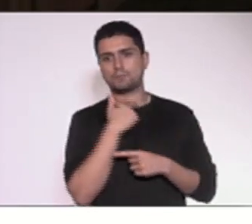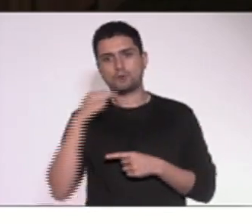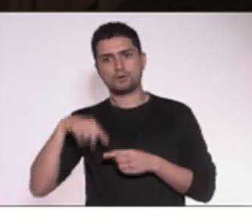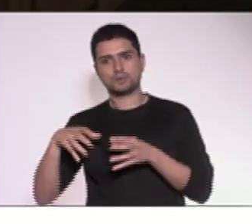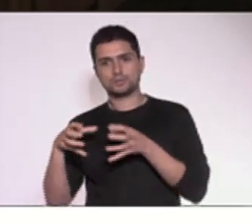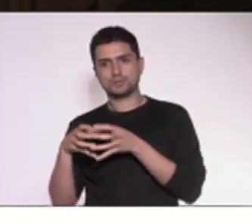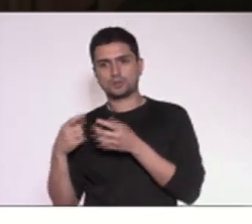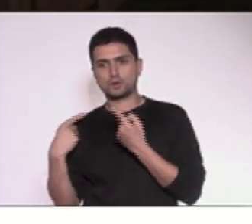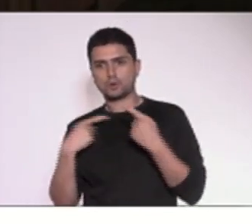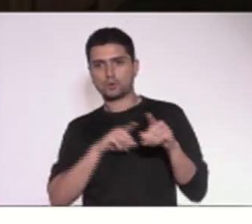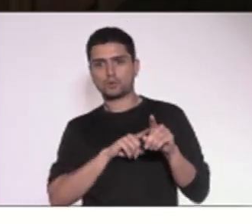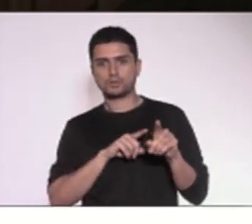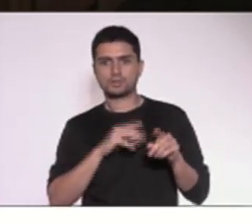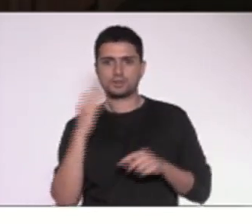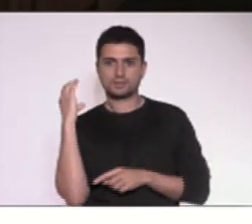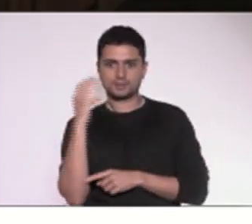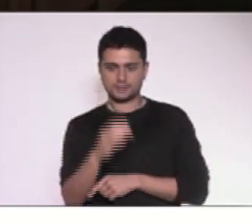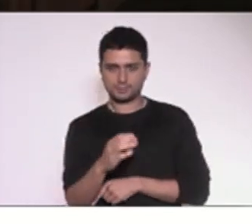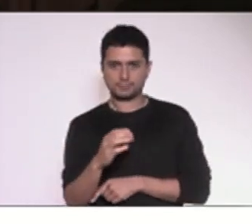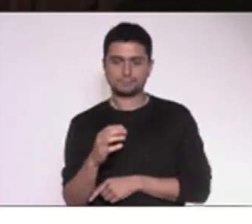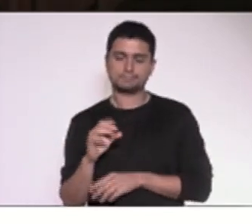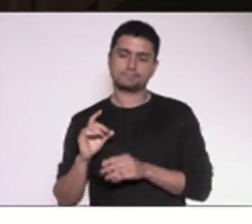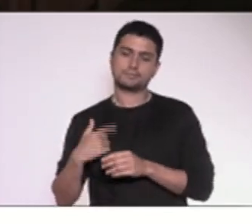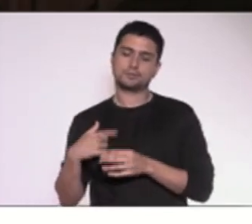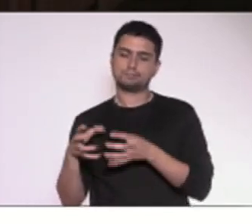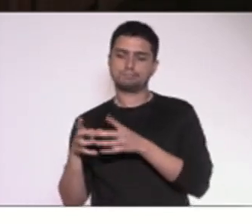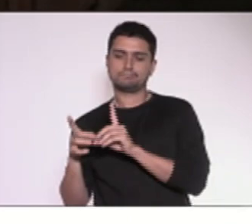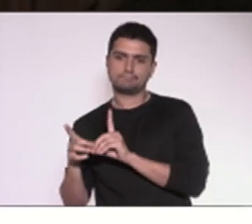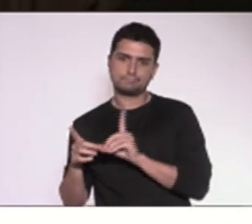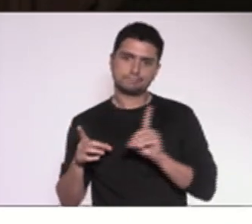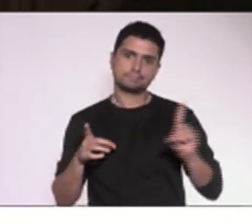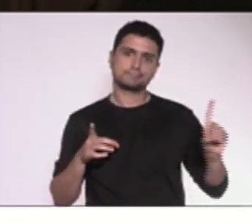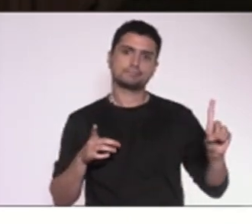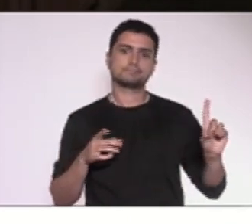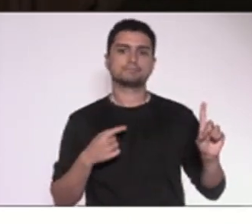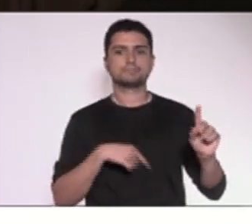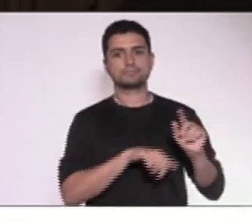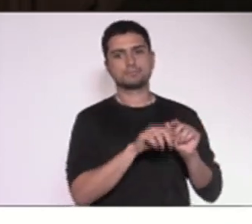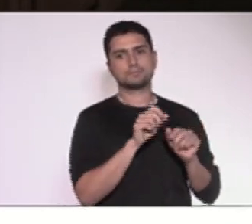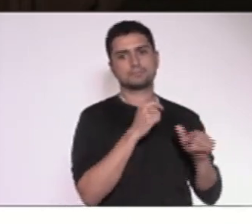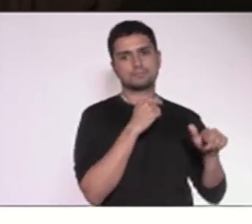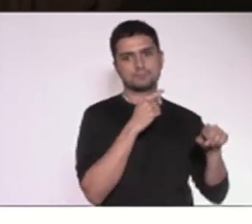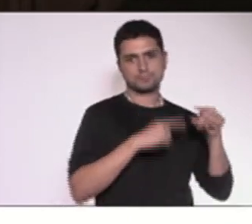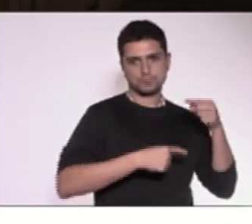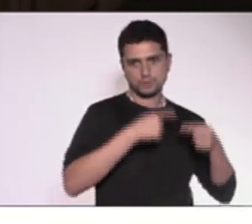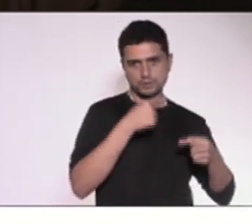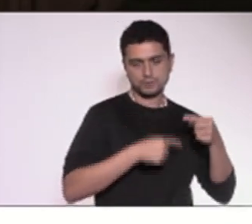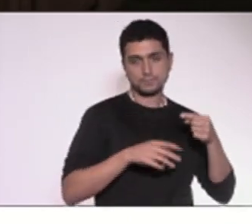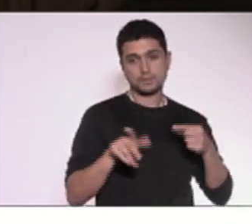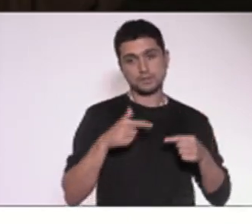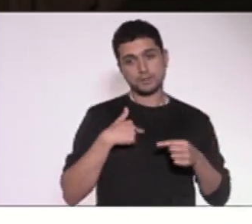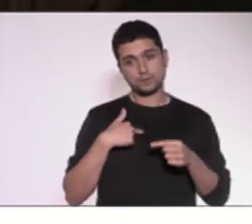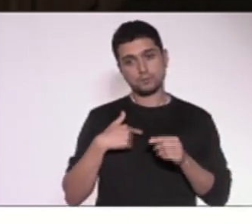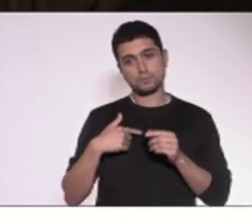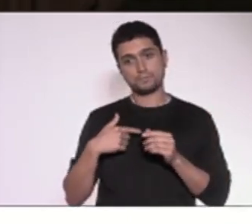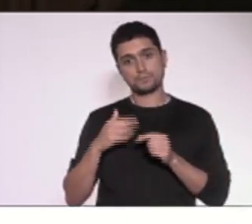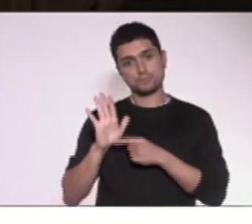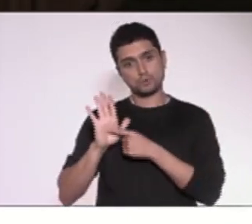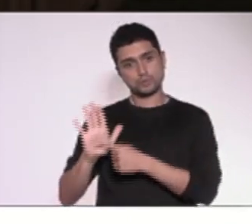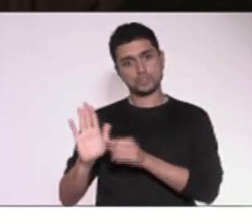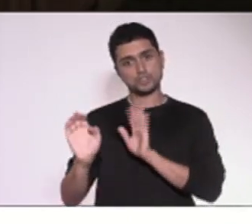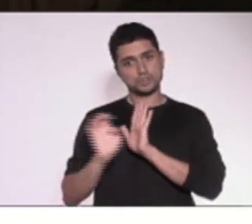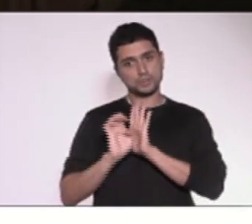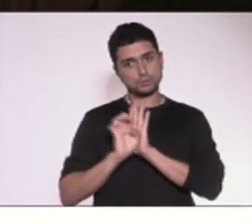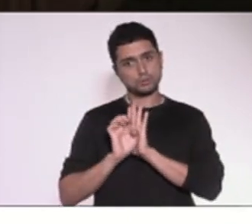à impunidade. Mas fiz demonstrar que o estatuto estava errado, porque mesmo sendo